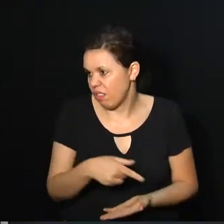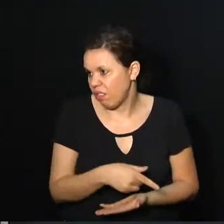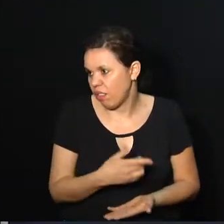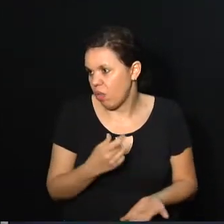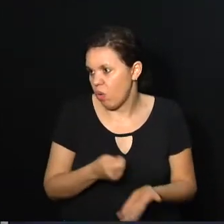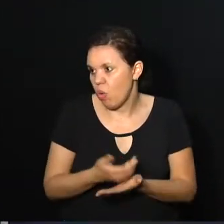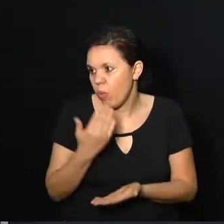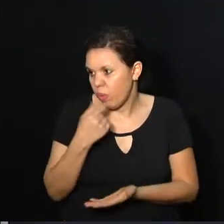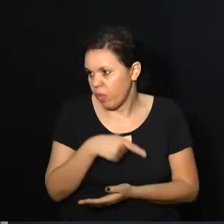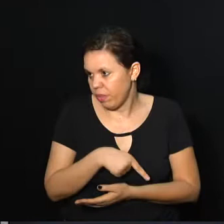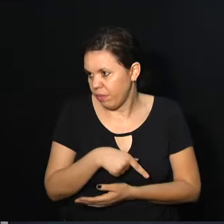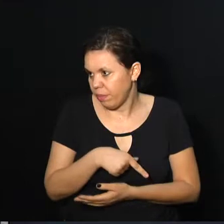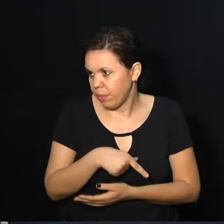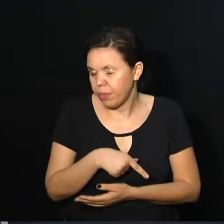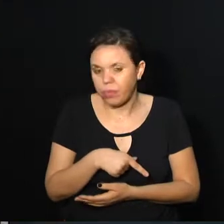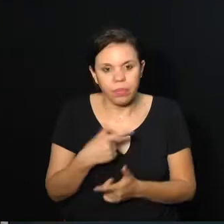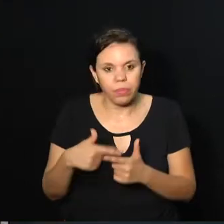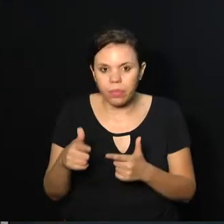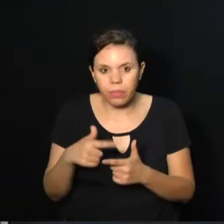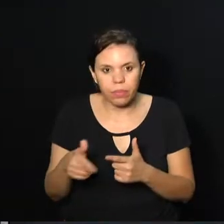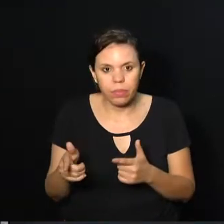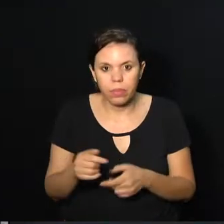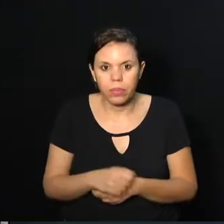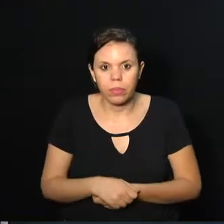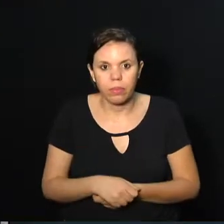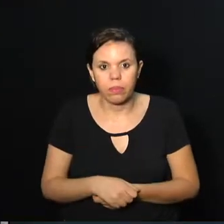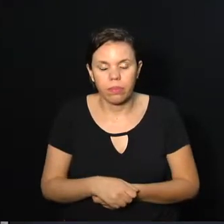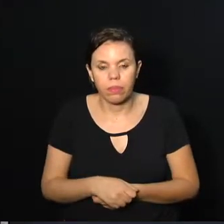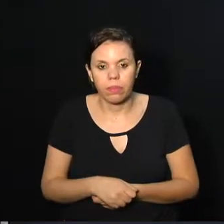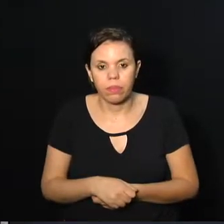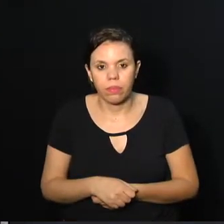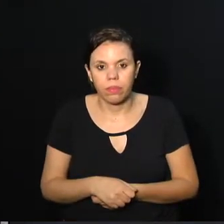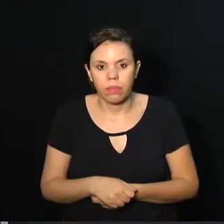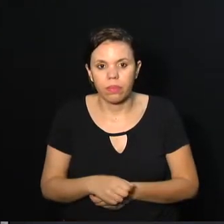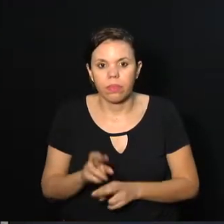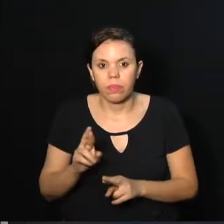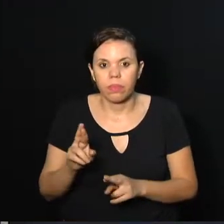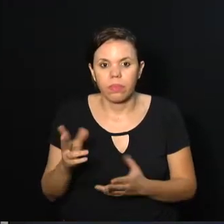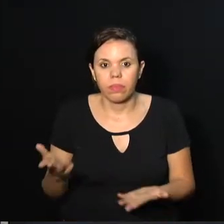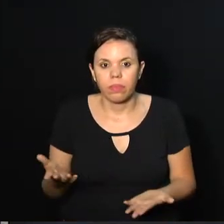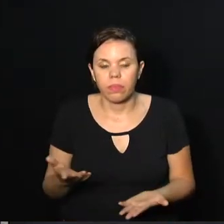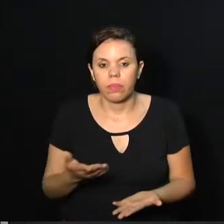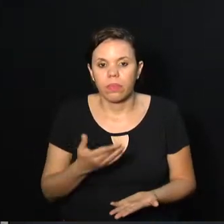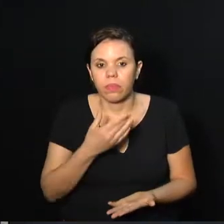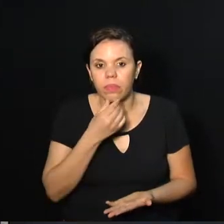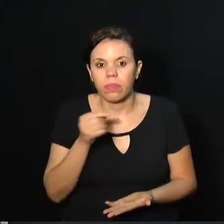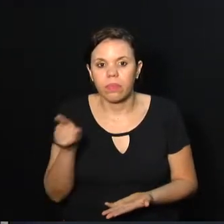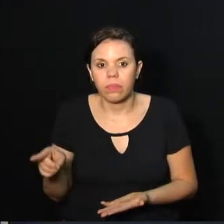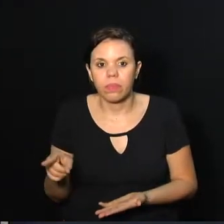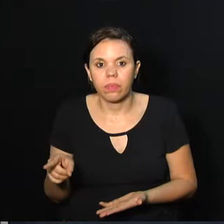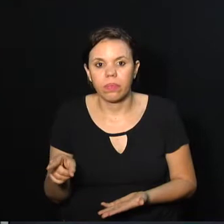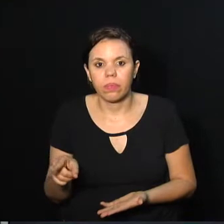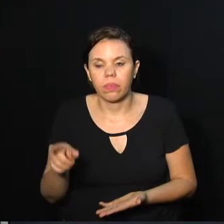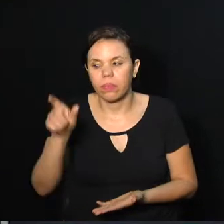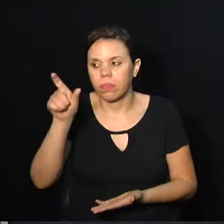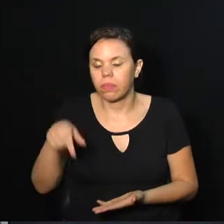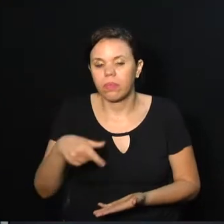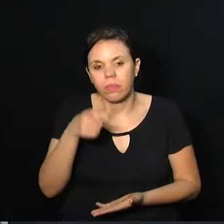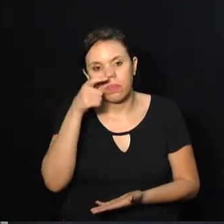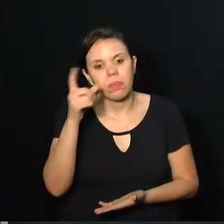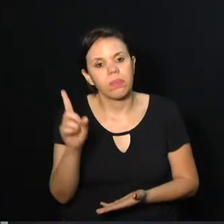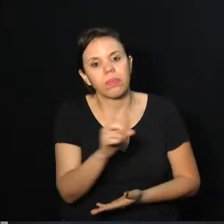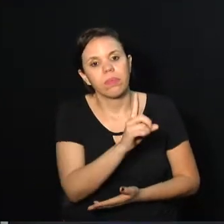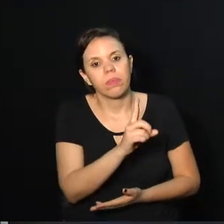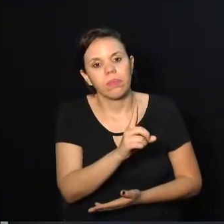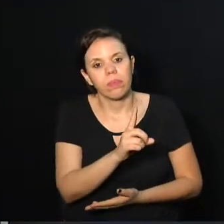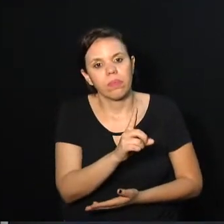para me comprar comida, certo? Ele falou: não tem problema, ela devolveu tudo. Então, é uma história bonita, sabe, que esse menino tem. E a gente foi lá e